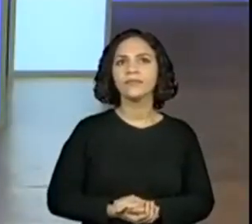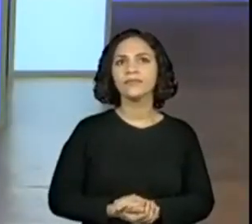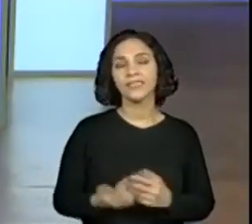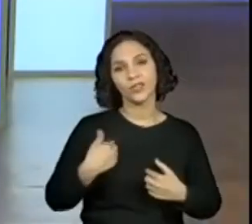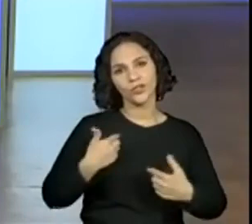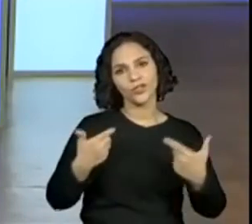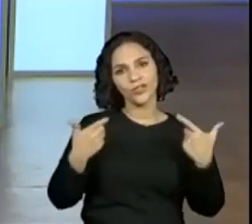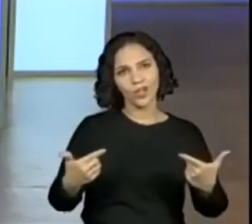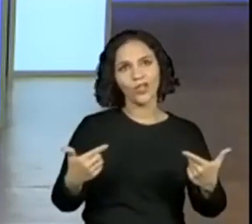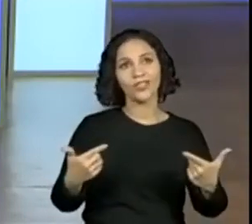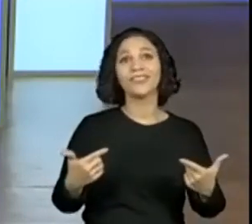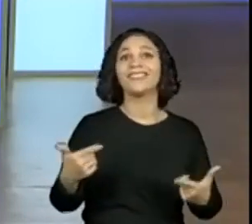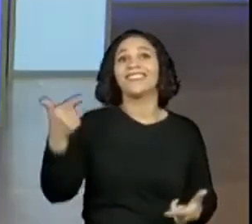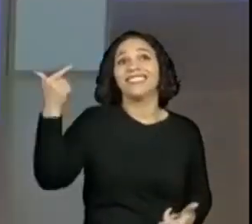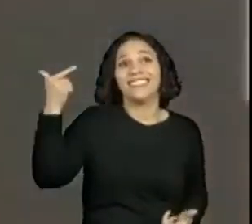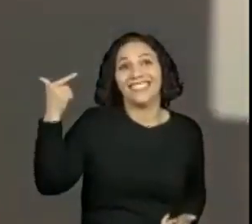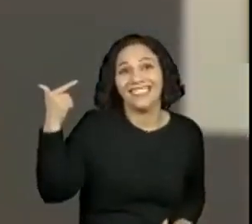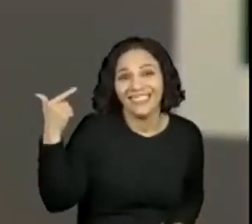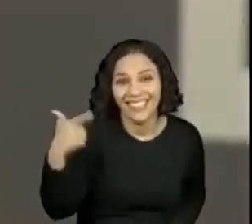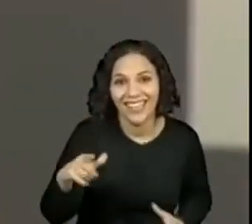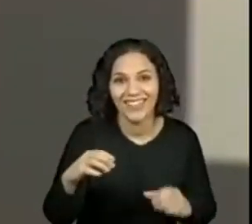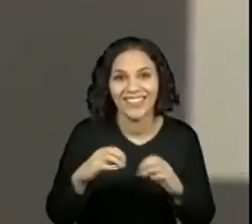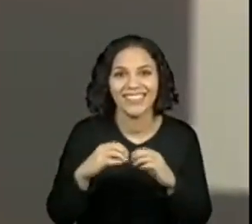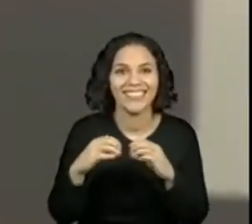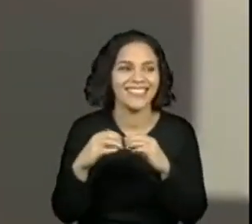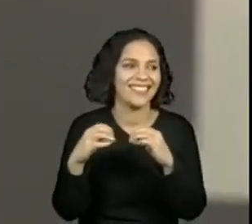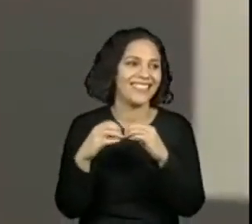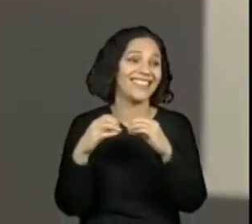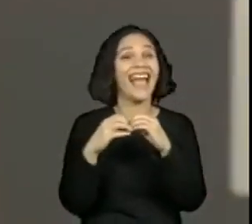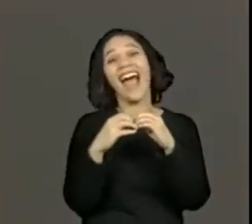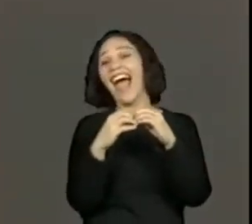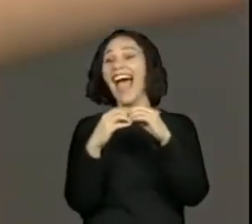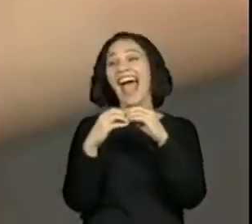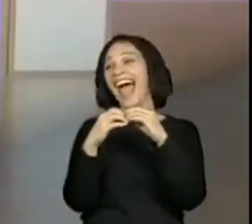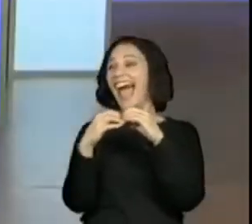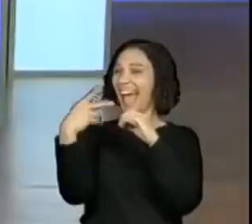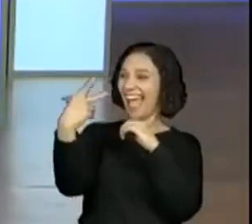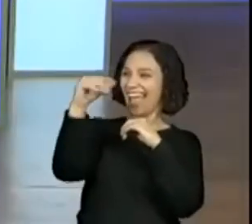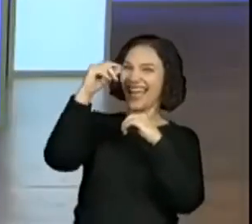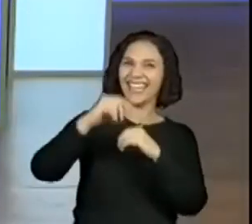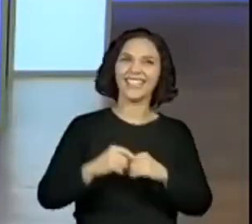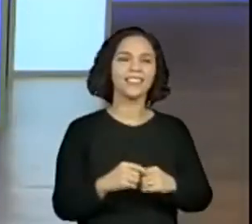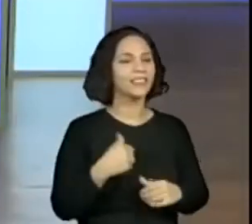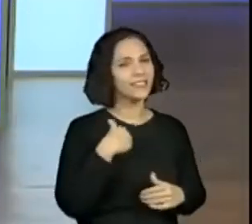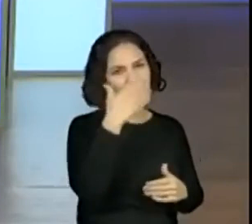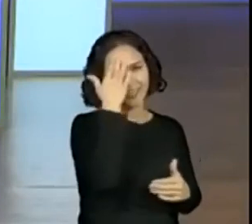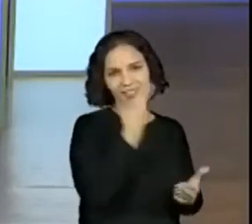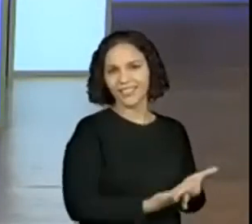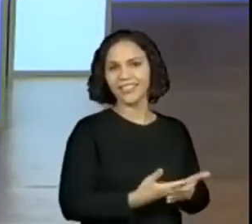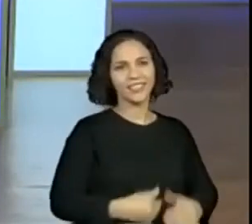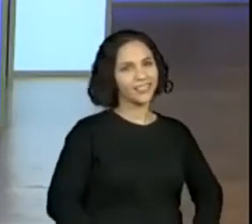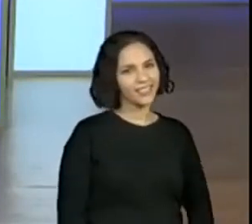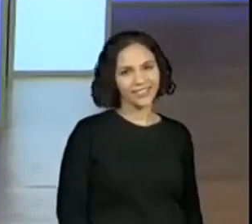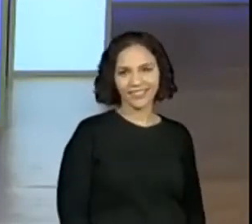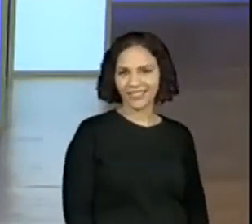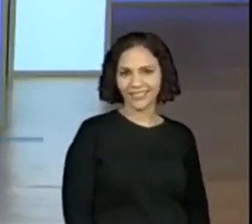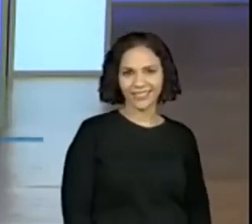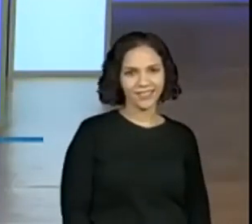muita sorte peguei outro coração que não três